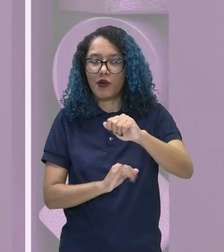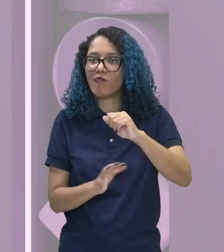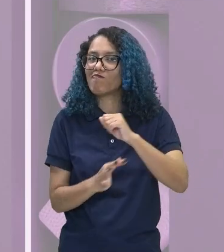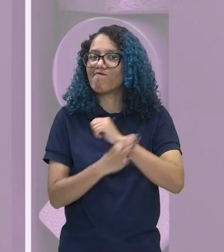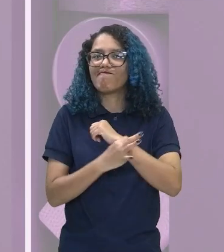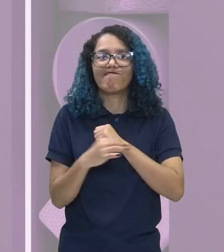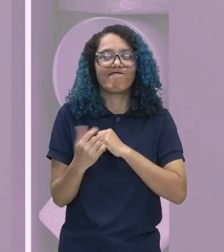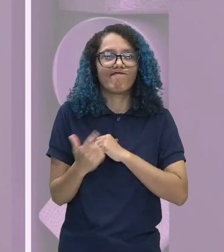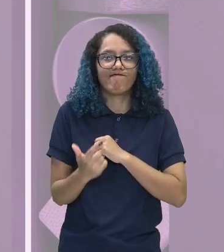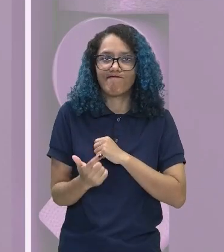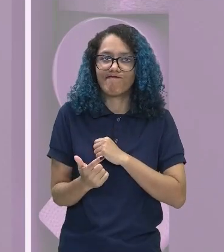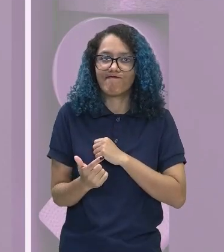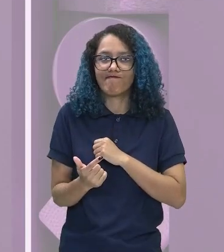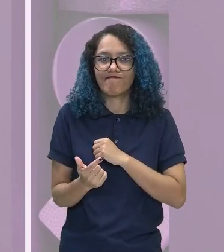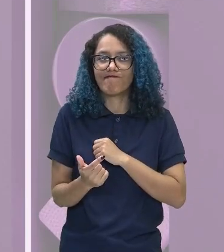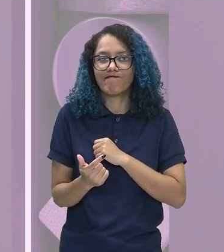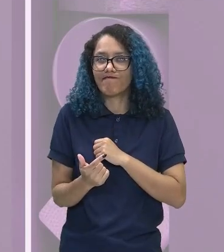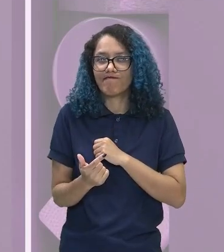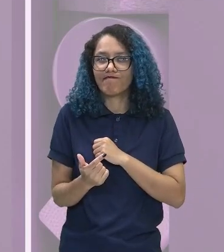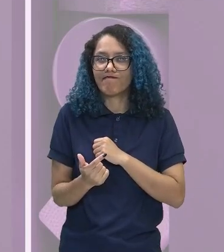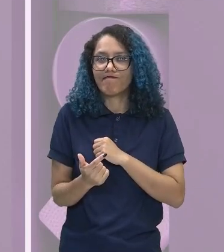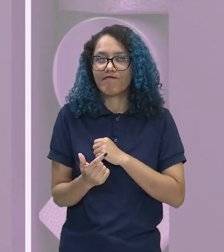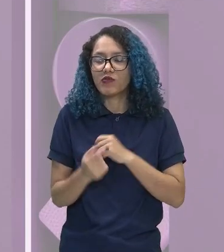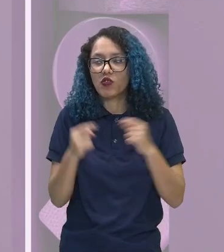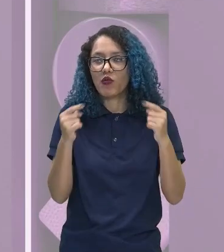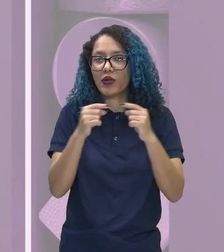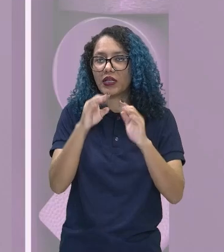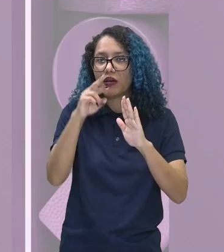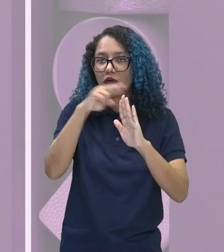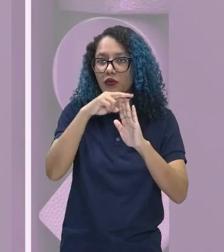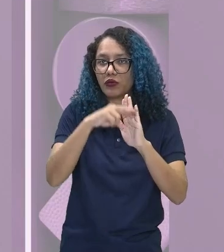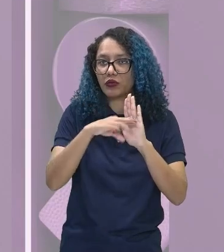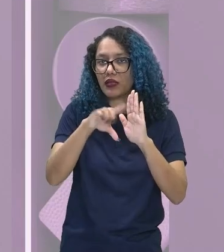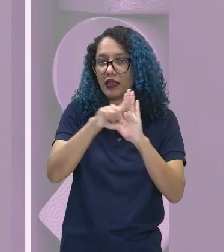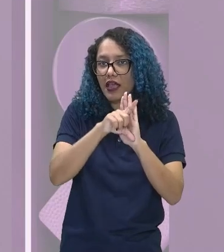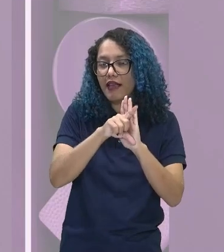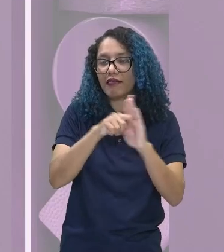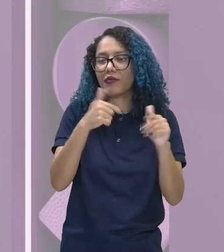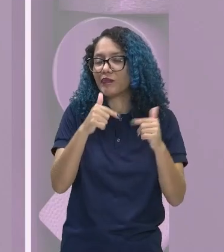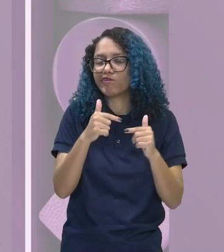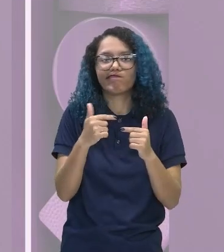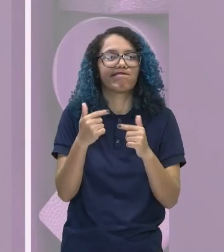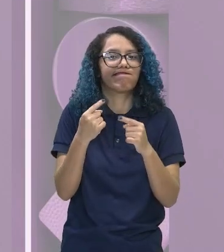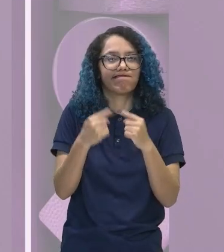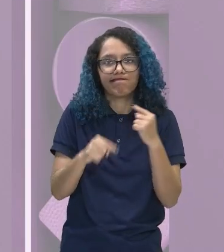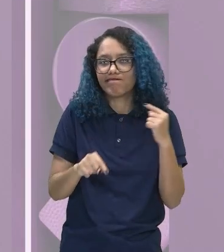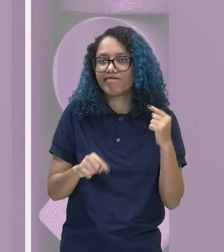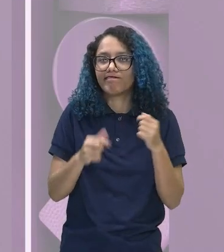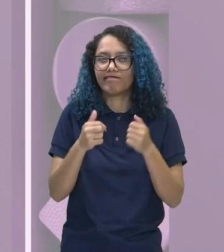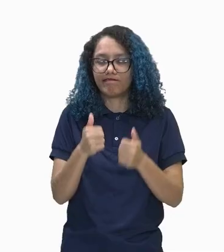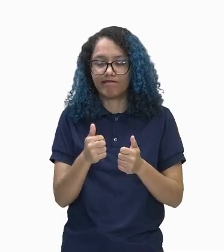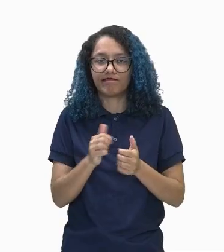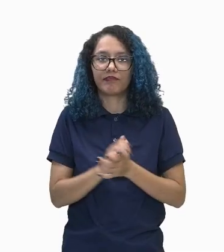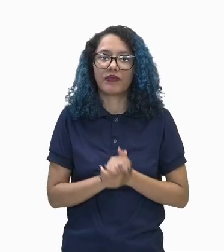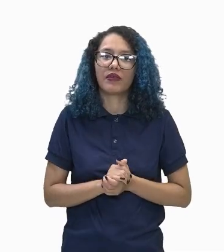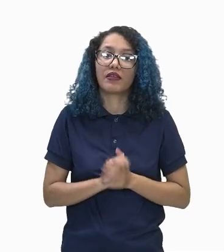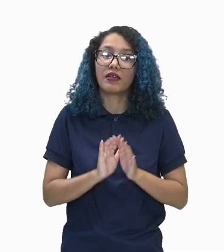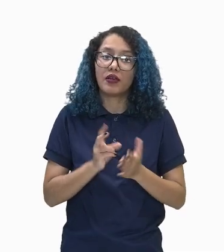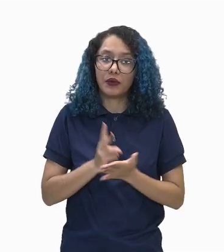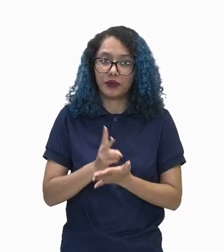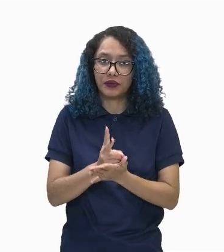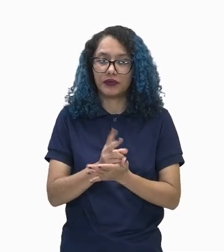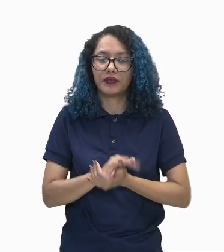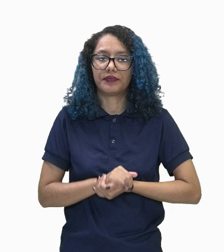trabalho, esse trabalho não é contemplado pelos direitos trabalhistas, tá bom? Bom, mas continuando aqui a nossa ideia entre trabalho formal